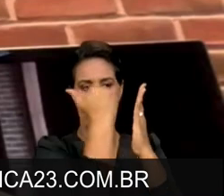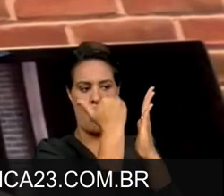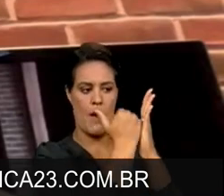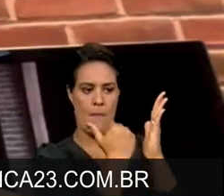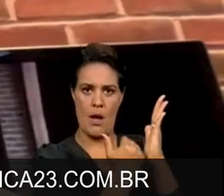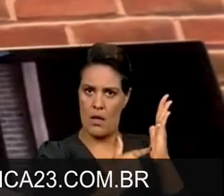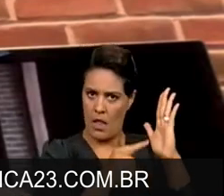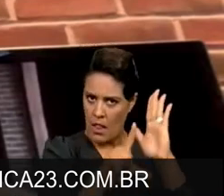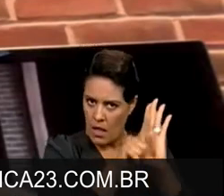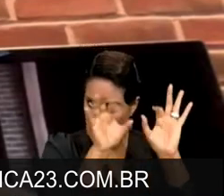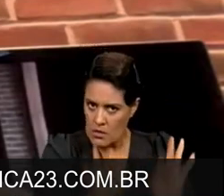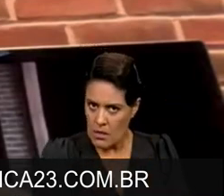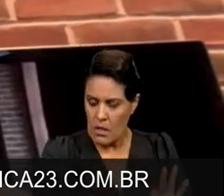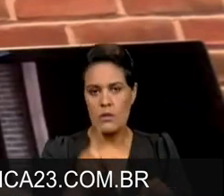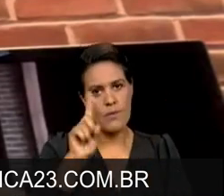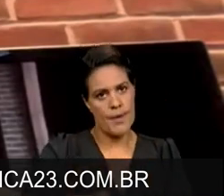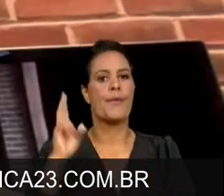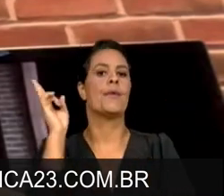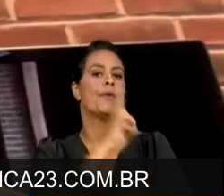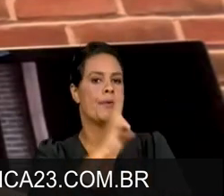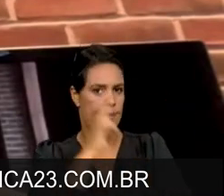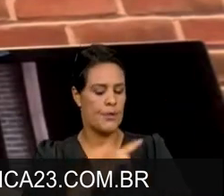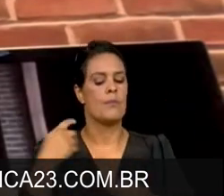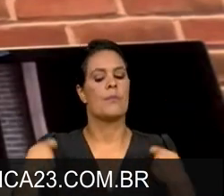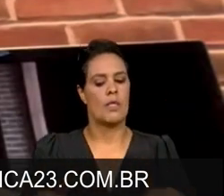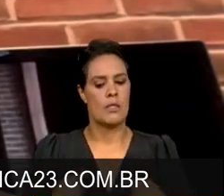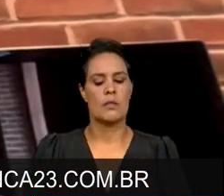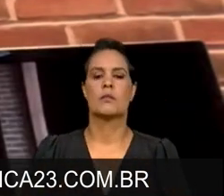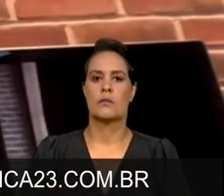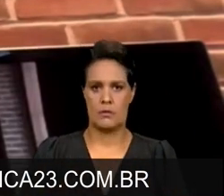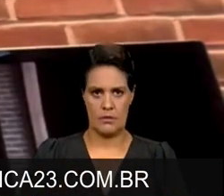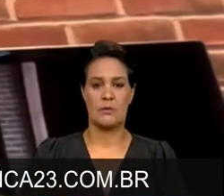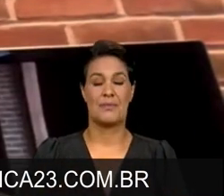plataformas digitais é urgente. É urgente, principalmente